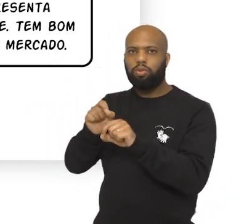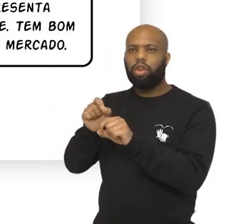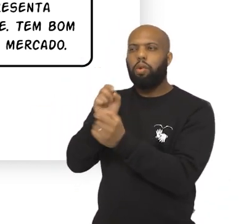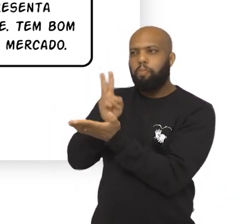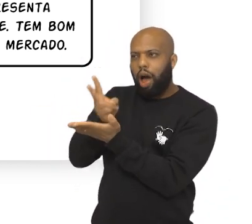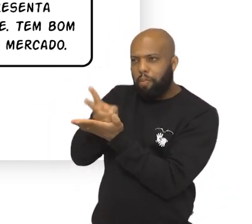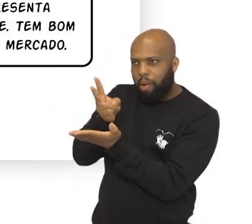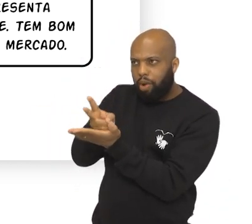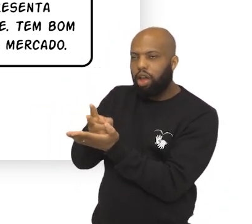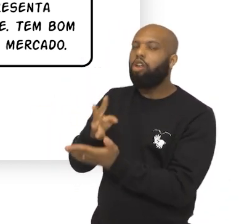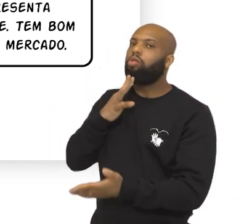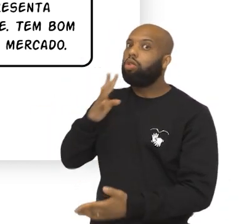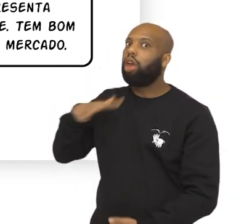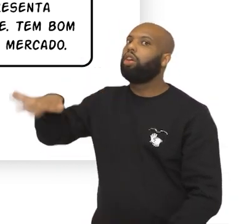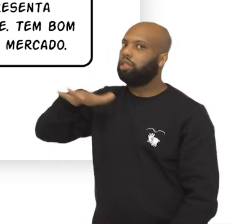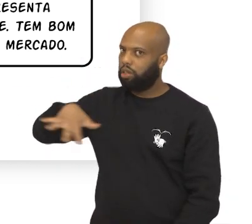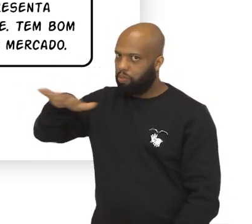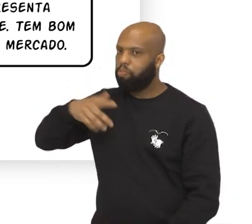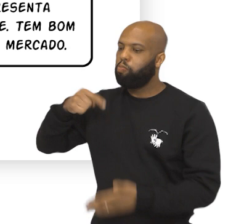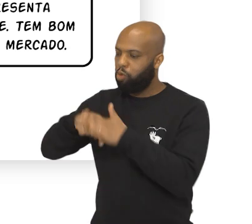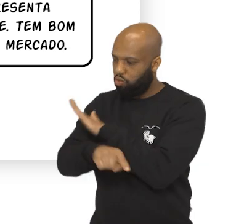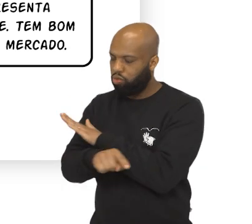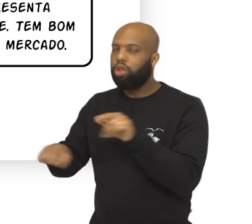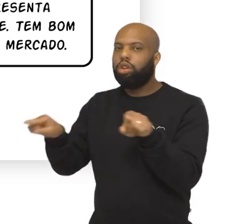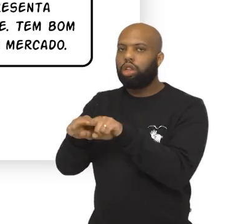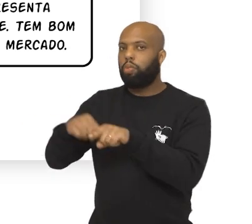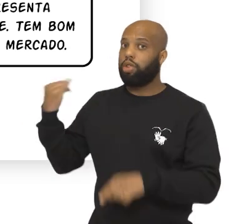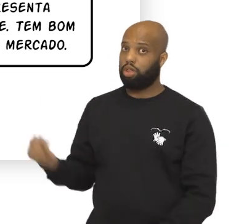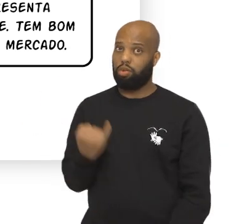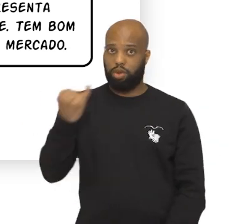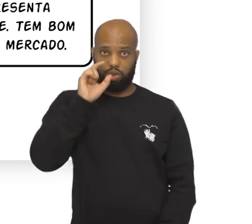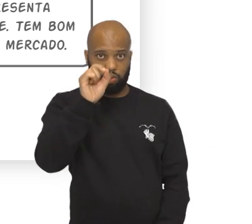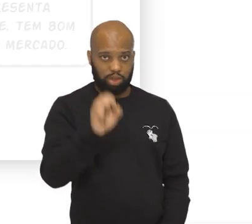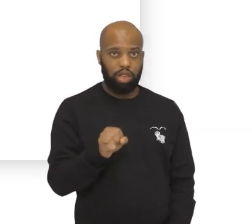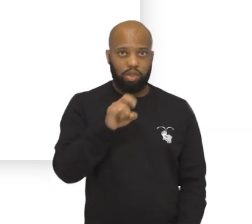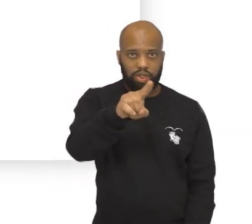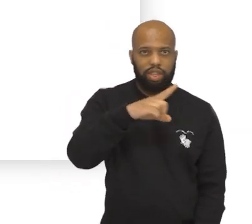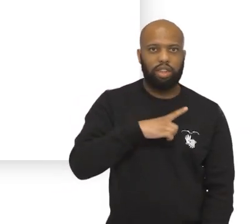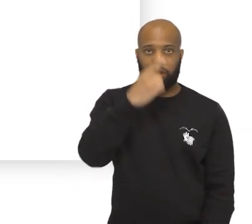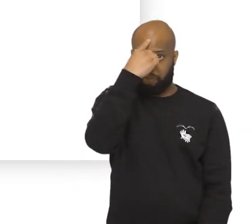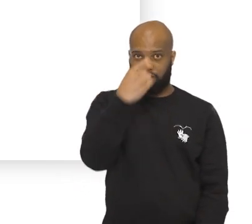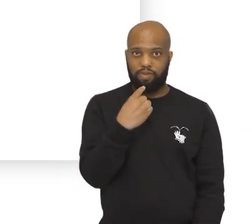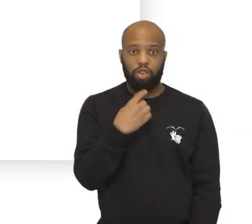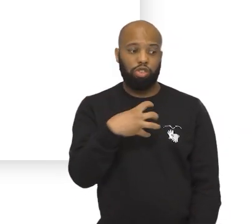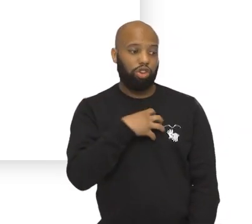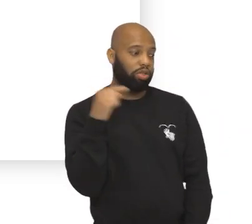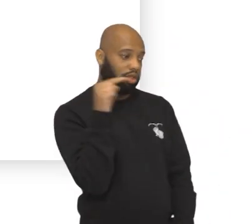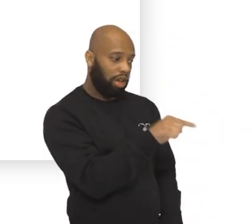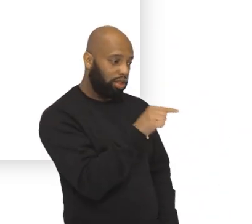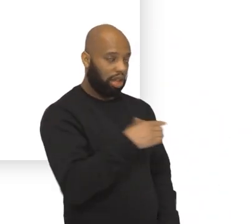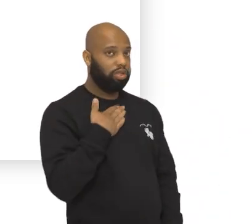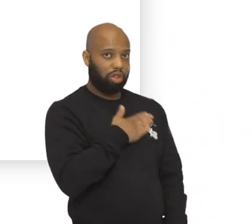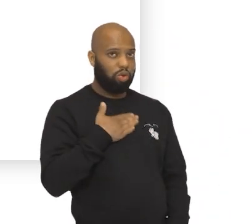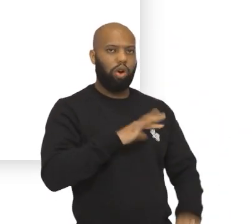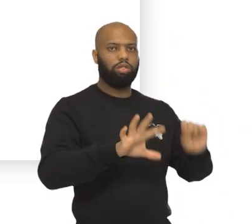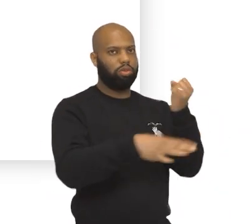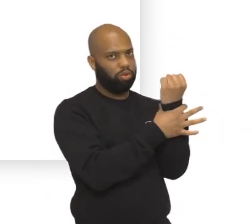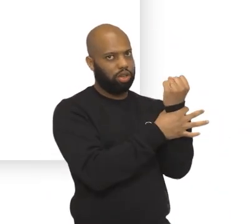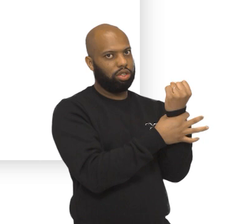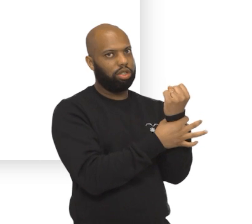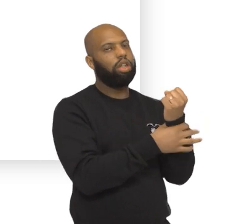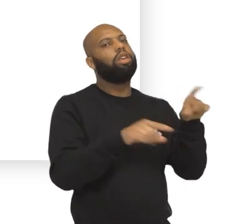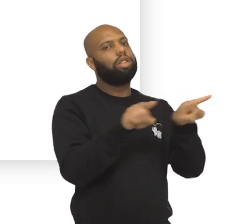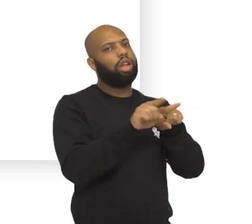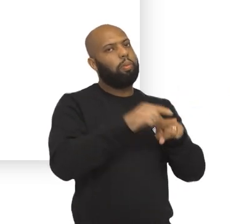apresenta maior estabilidade tem um bom conhecimento do mercado outra questão importante se você tem um perfil conservador